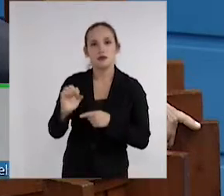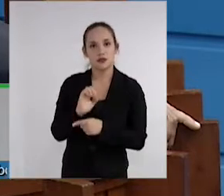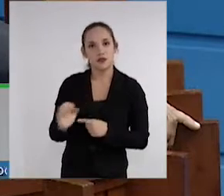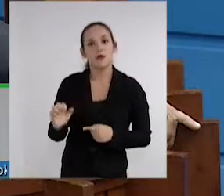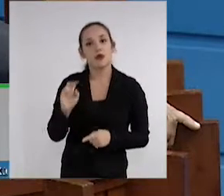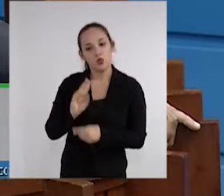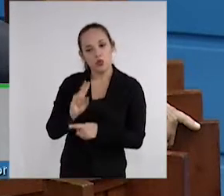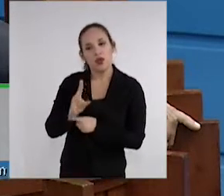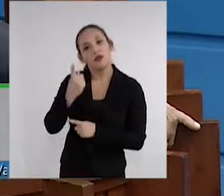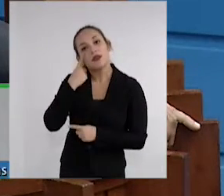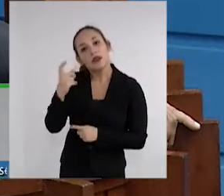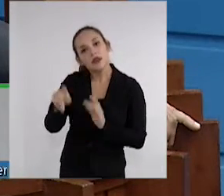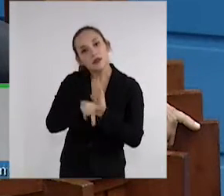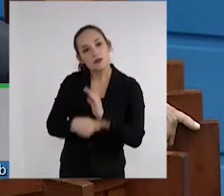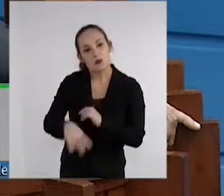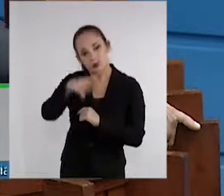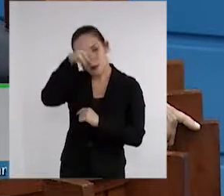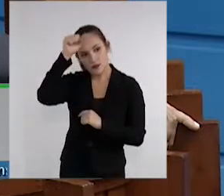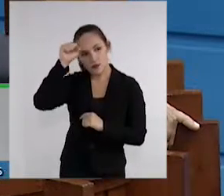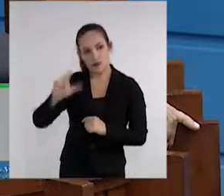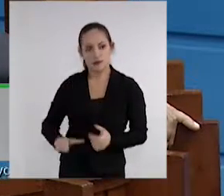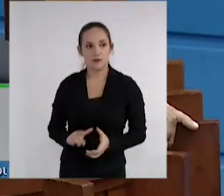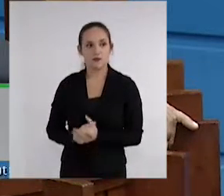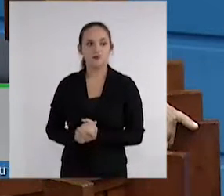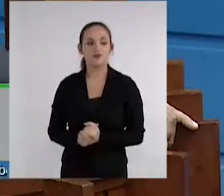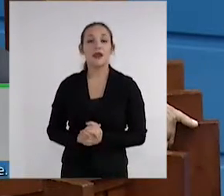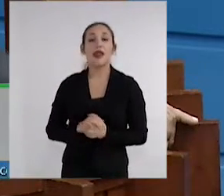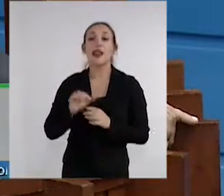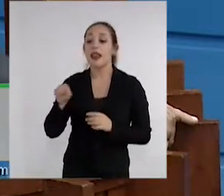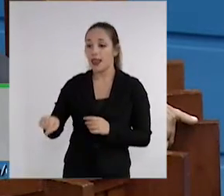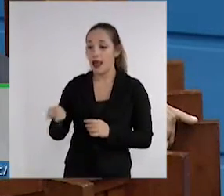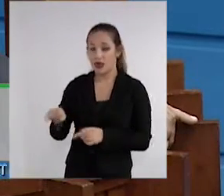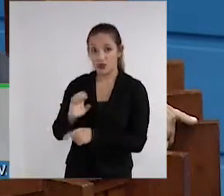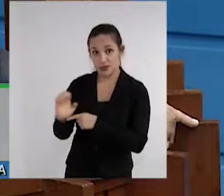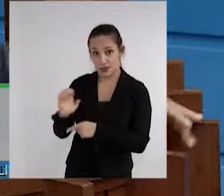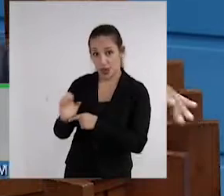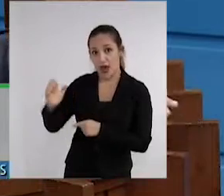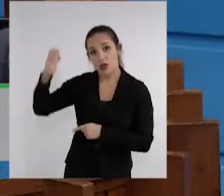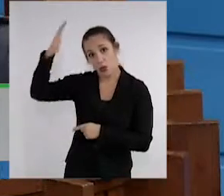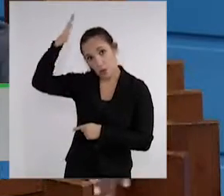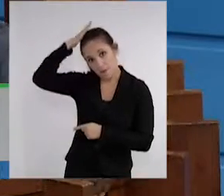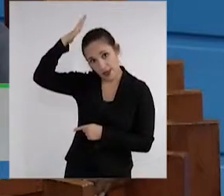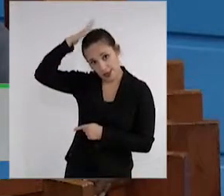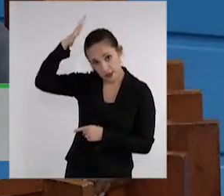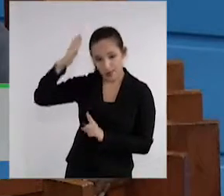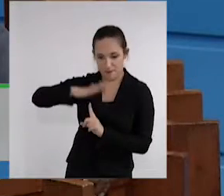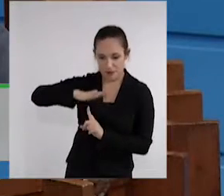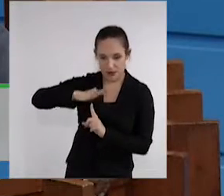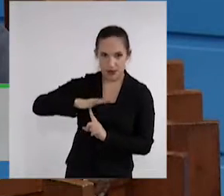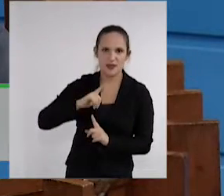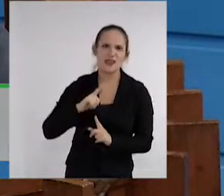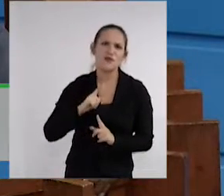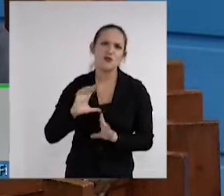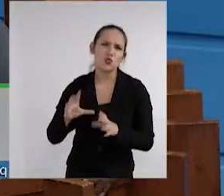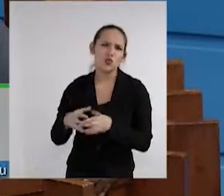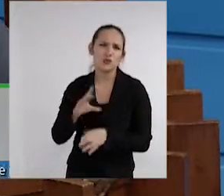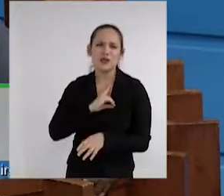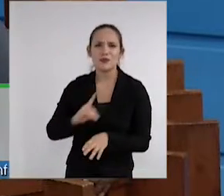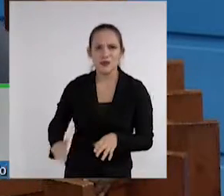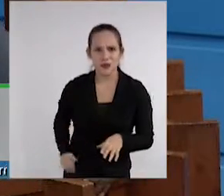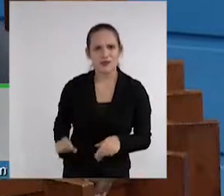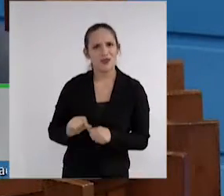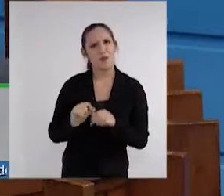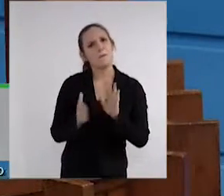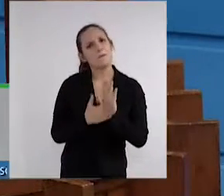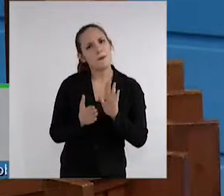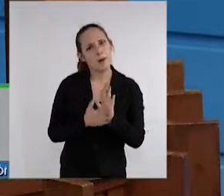os interesses do Mato Grosso do Sul. No estado do Paraná, também houve uma proposição, um grupo de deputados entraram com uma